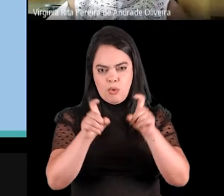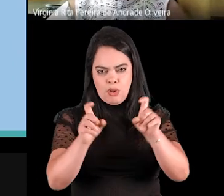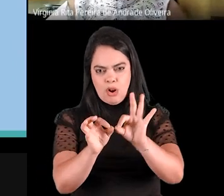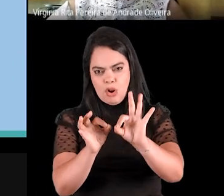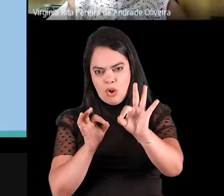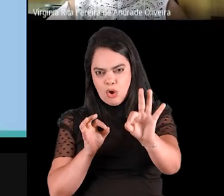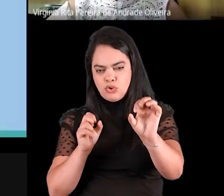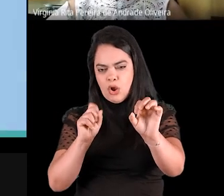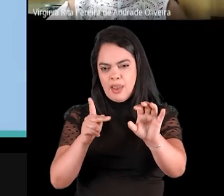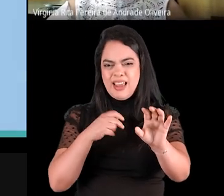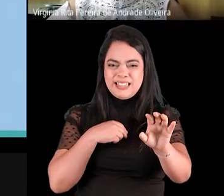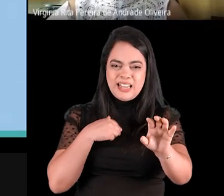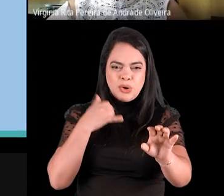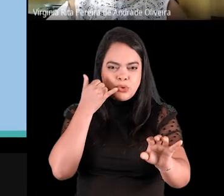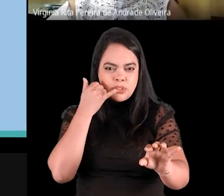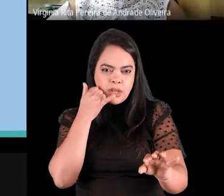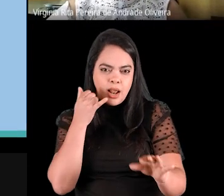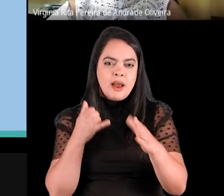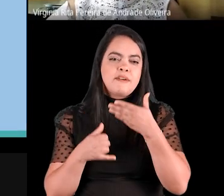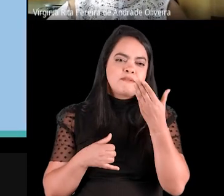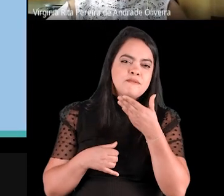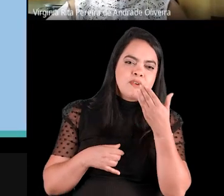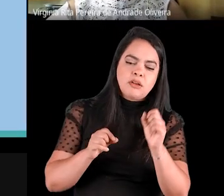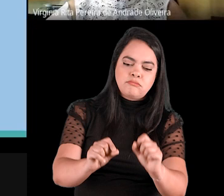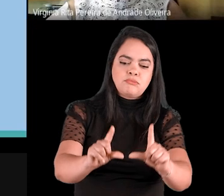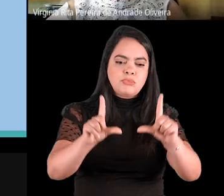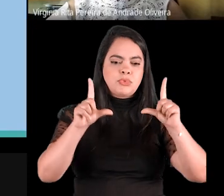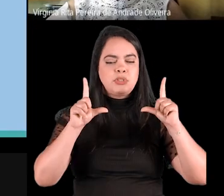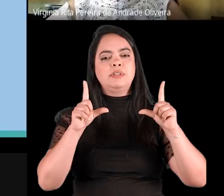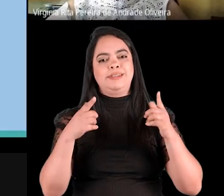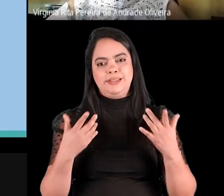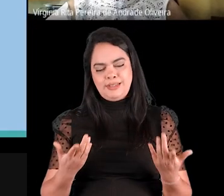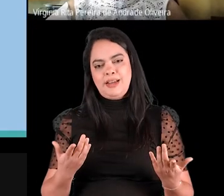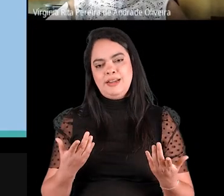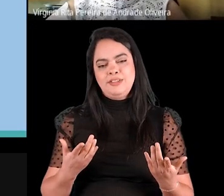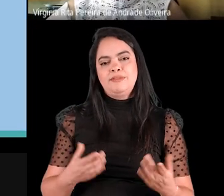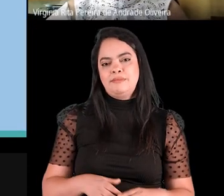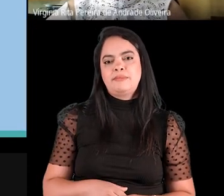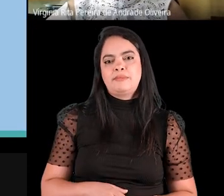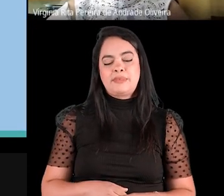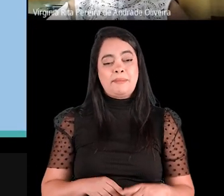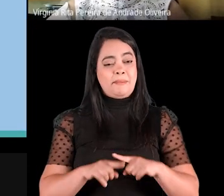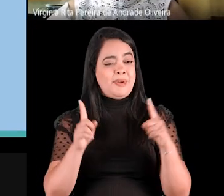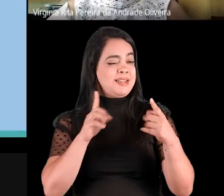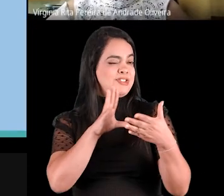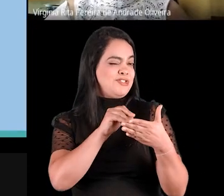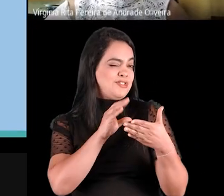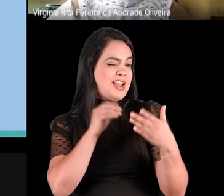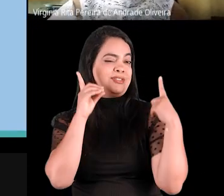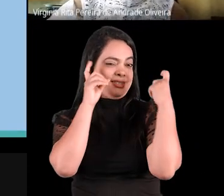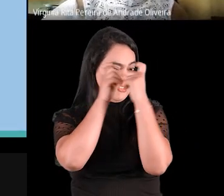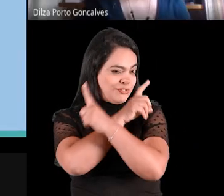estou no meu celular, é bem mais tranquilo eu fazer isso sem perda de qualidade. Né? Mas no Xerox é